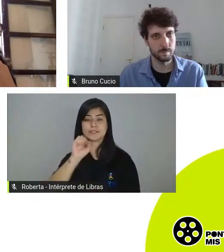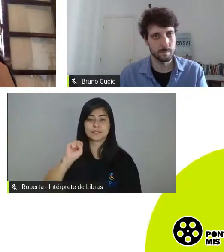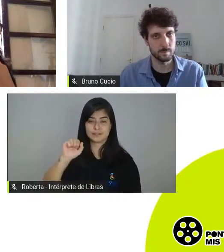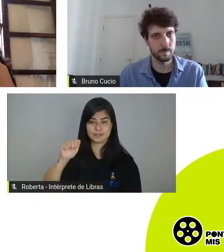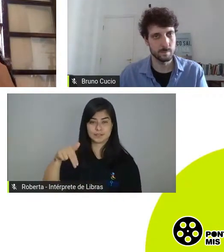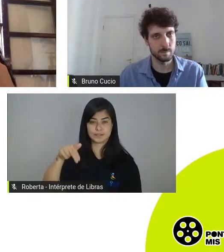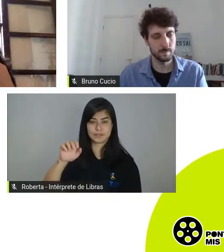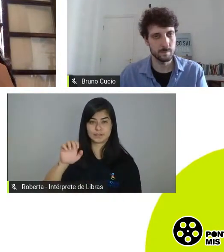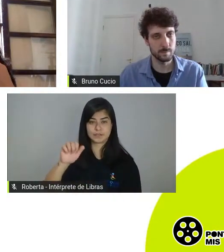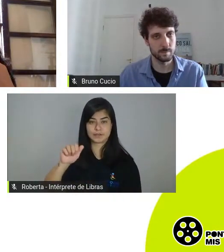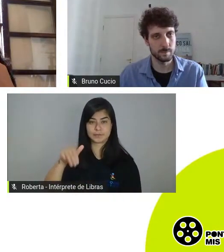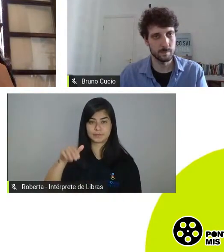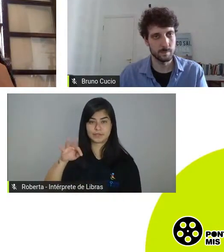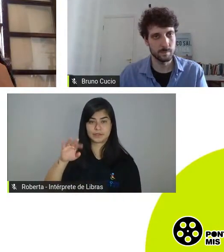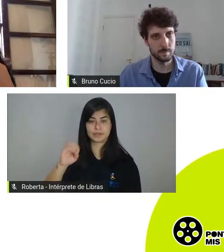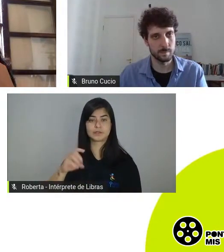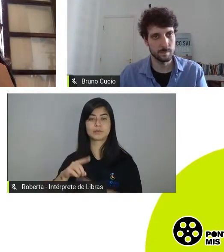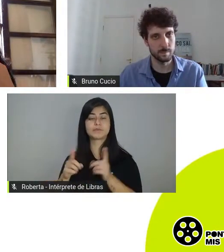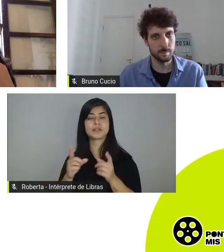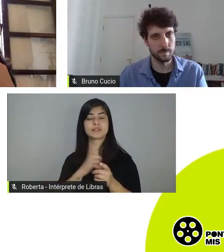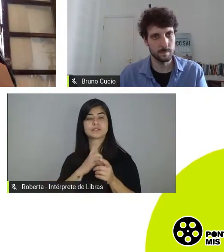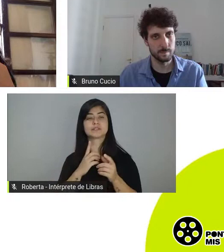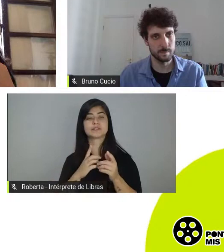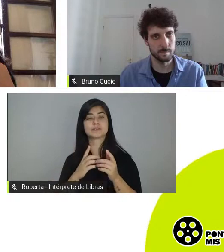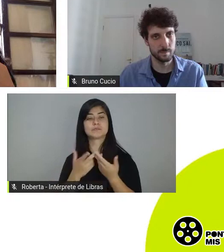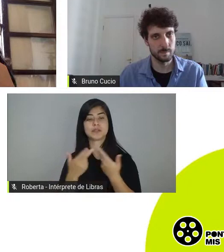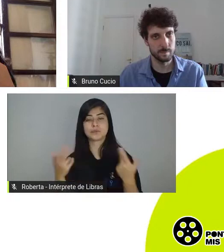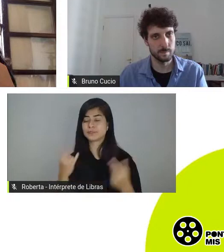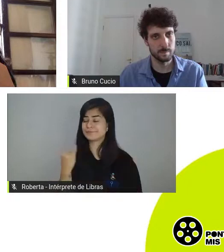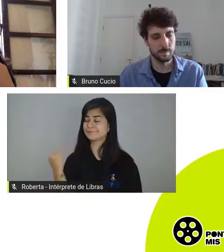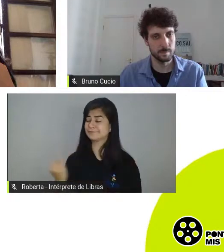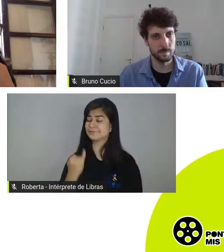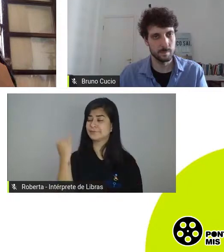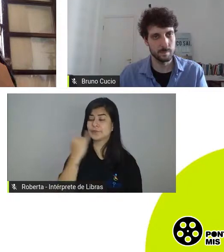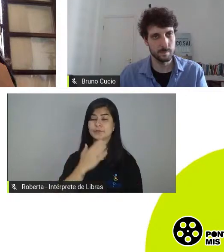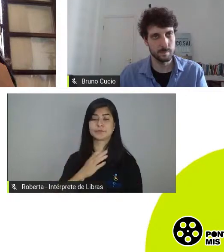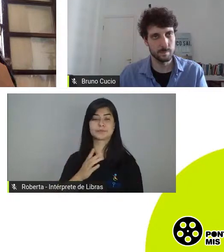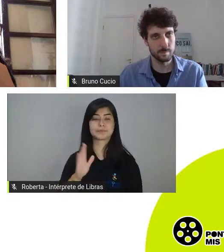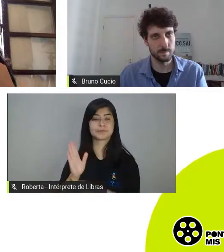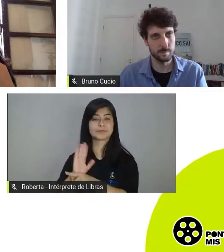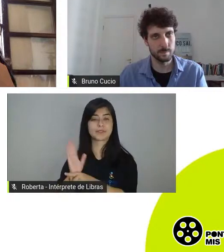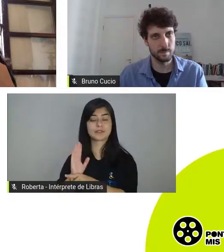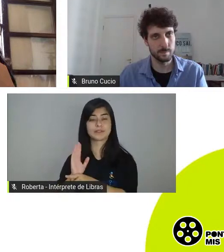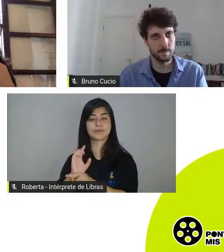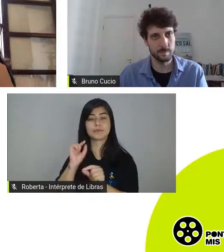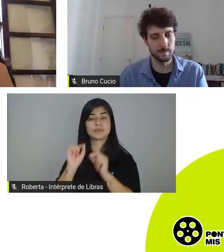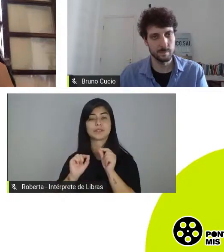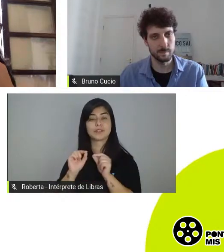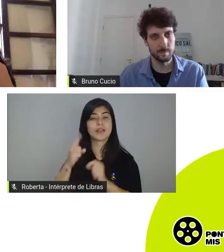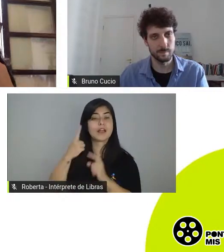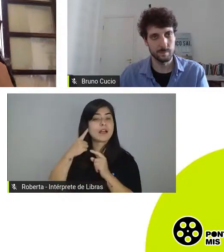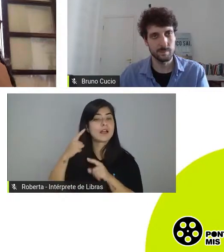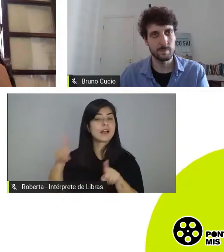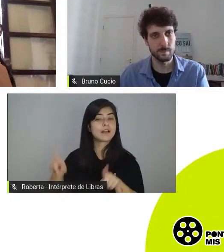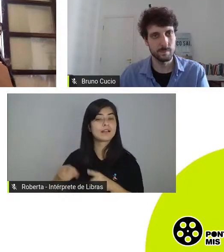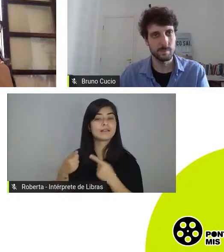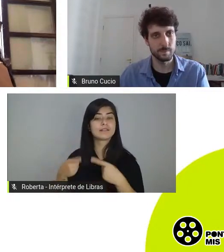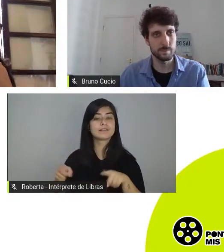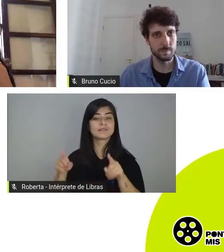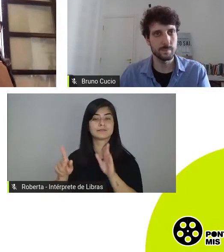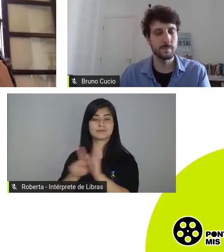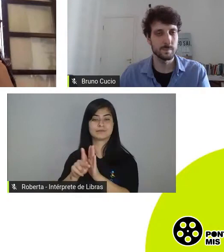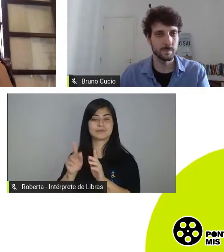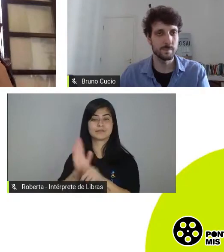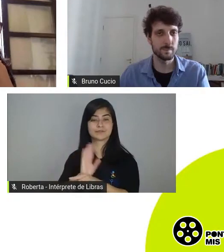coisas. Mas tem um aspecto que, para mim, ele é muito importante nele, que a gente não falou, que é a trilha, a música do filme.